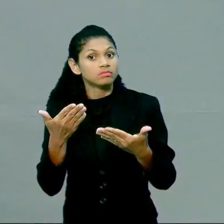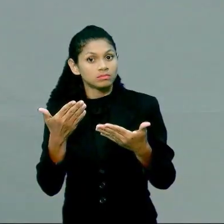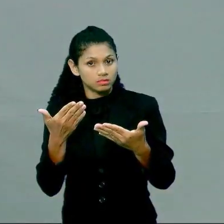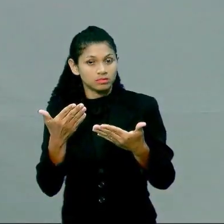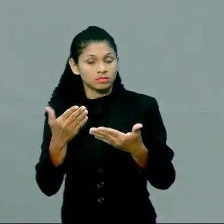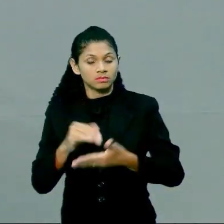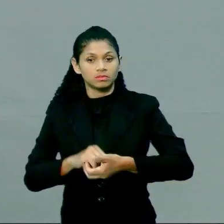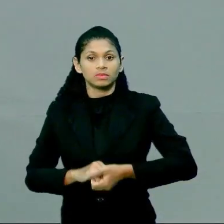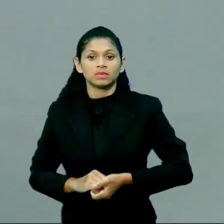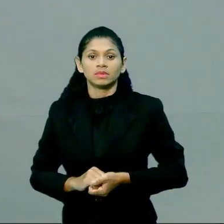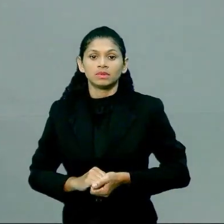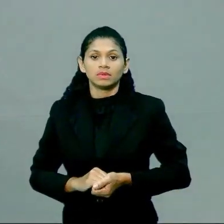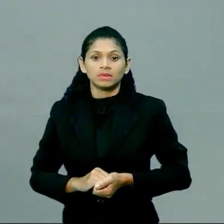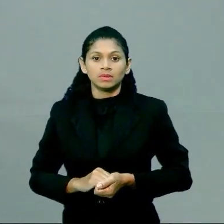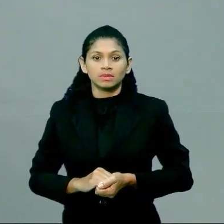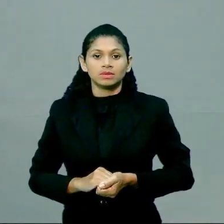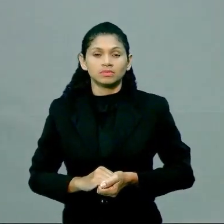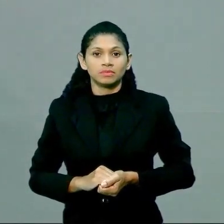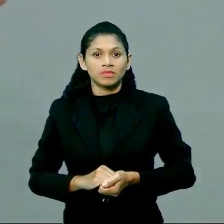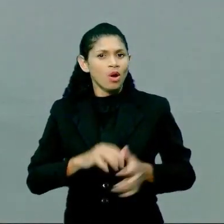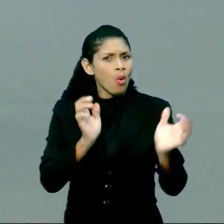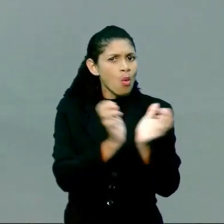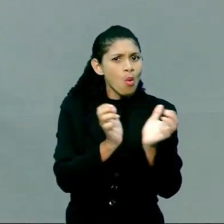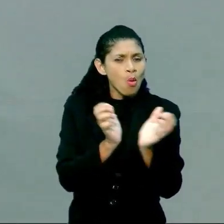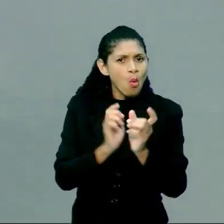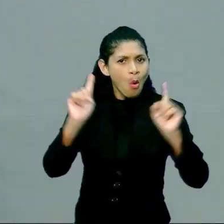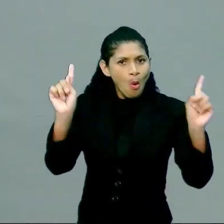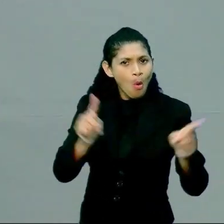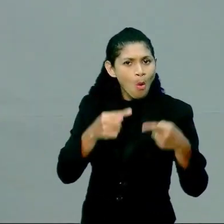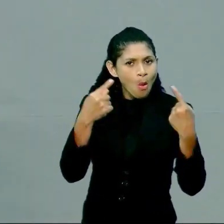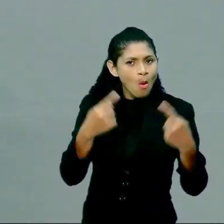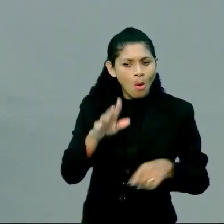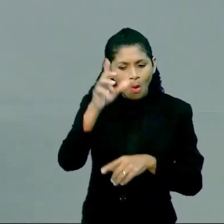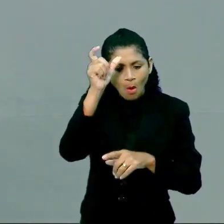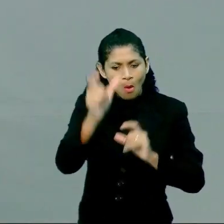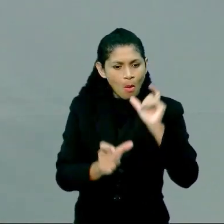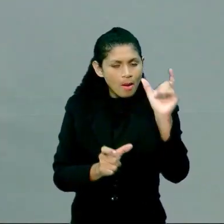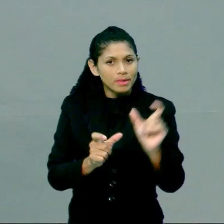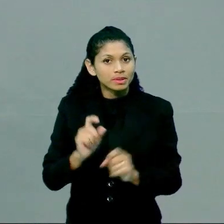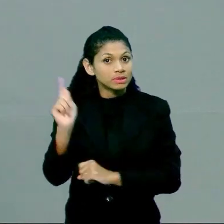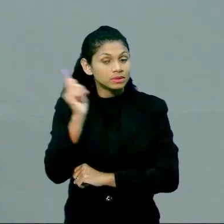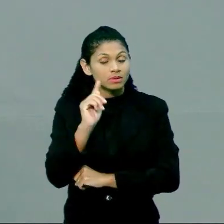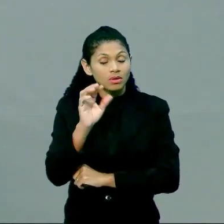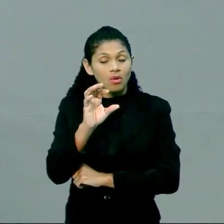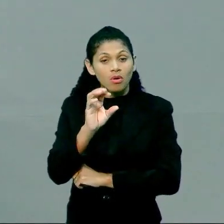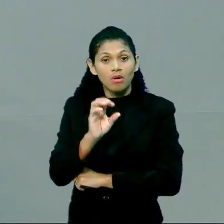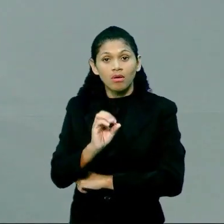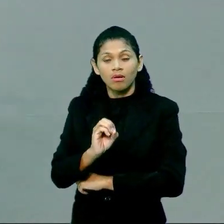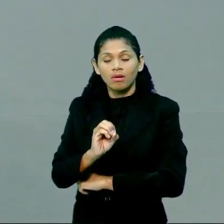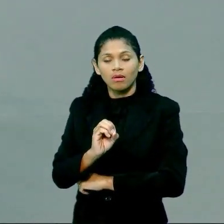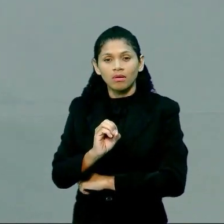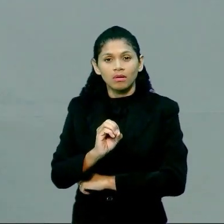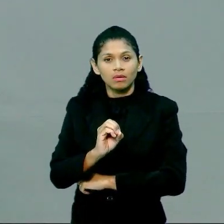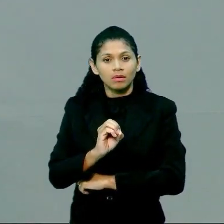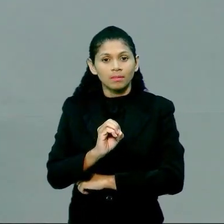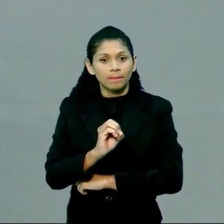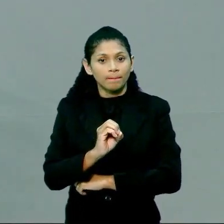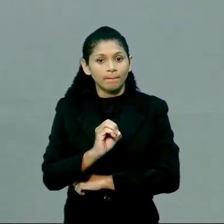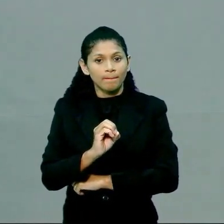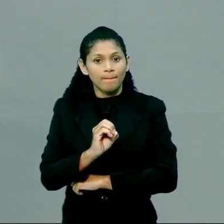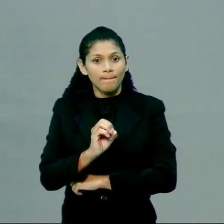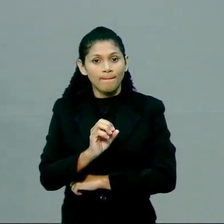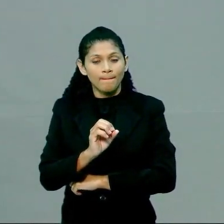Hermanos, né, que canta aquela música famosa, o Ana Jura. Não é esse, tá? Aqui Los Hermanos é o nome da canção. Quem canta essa